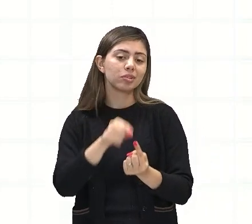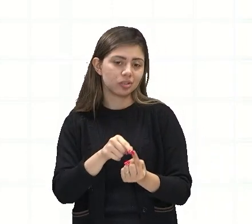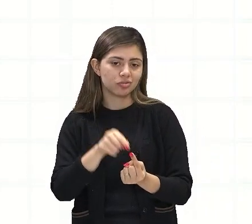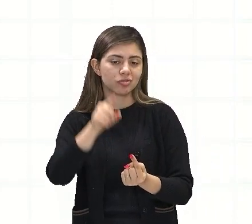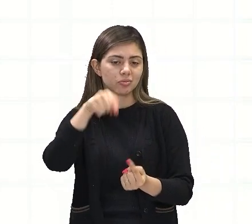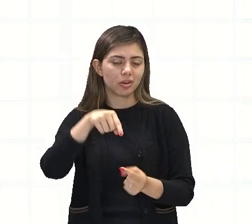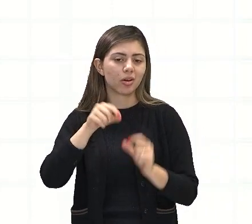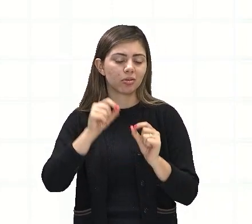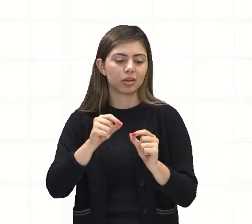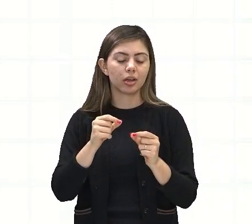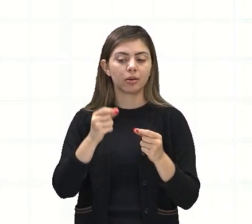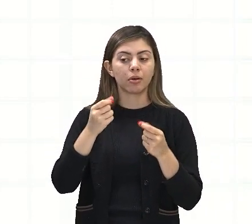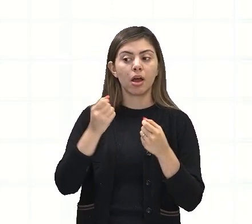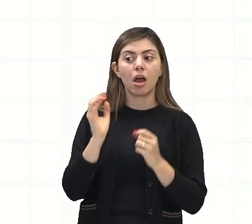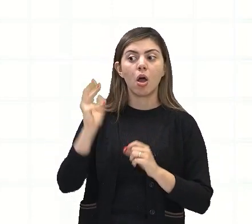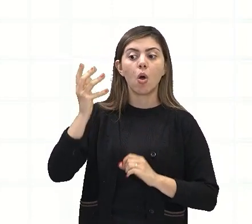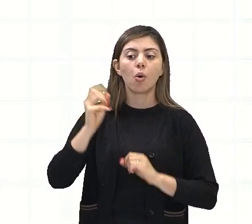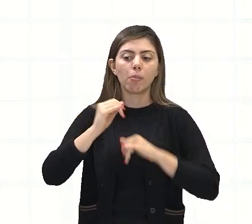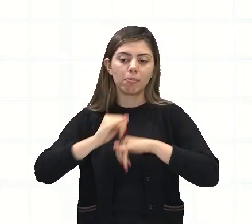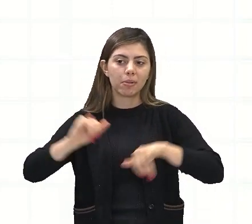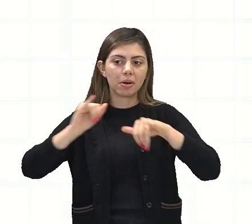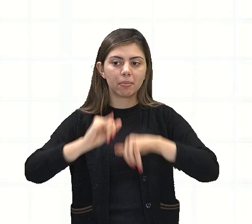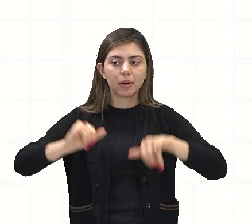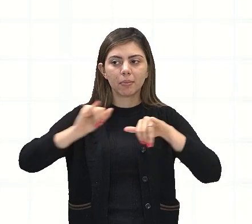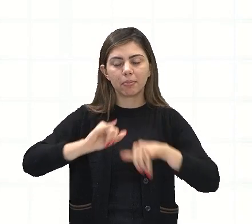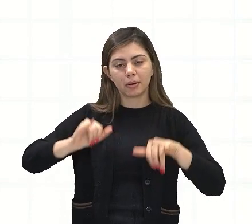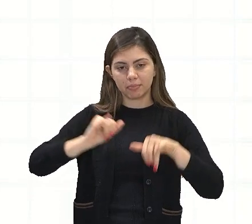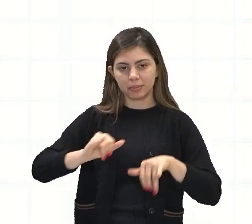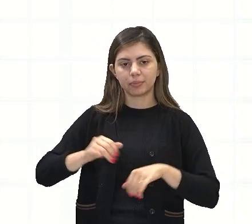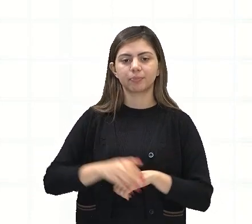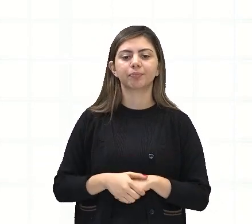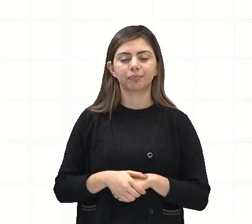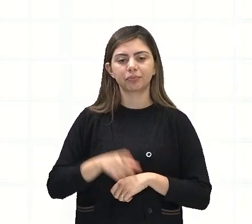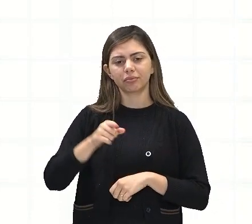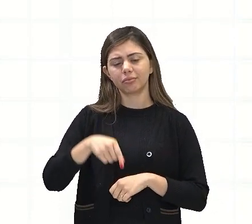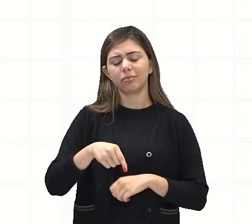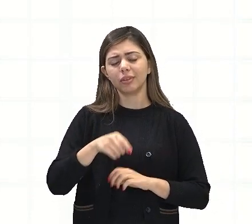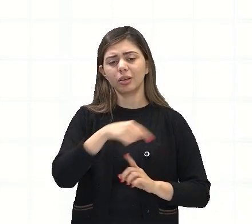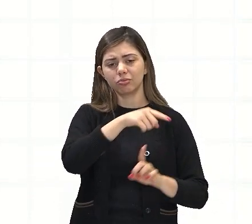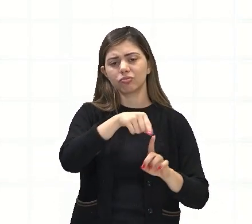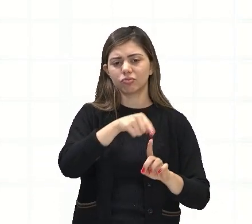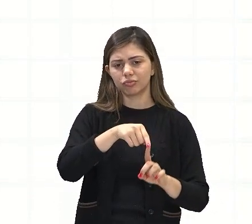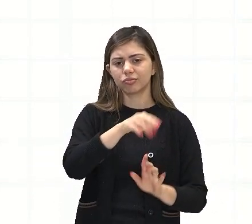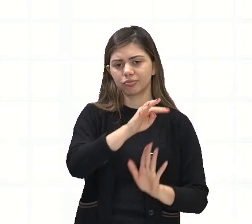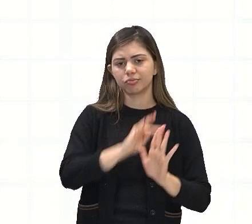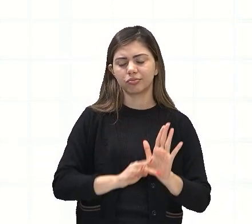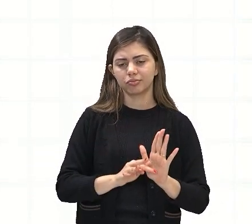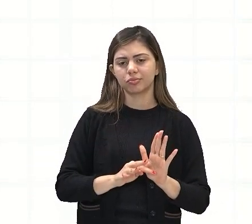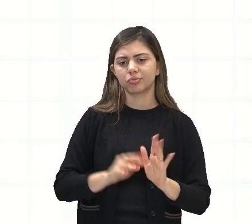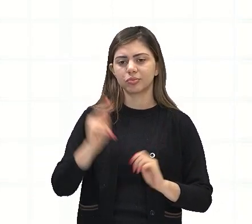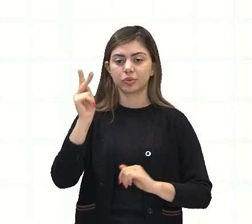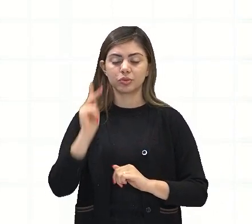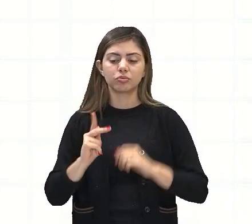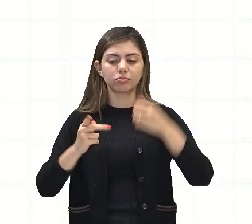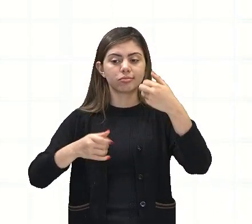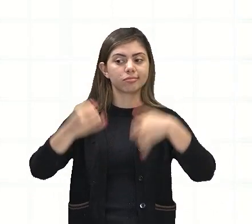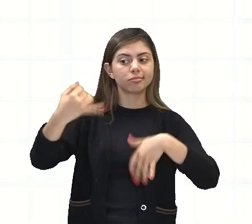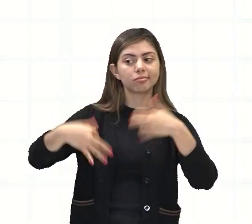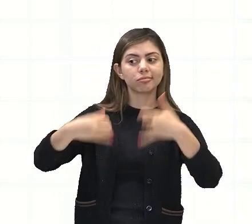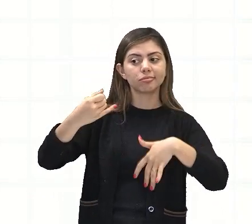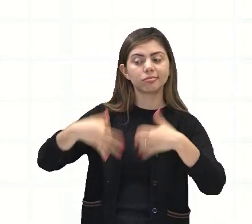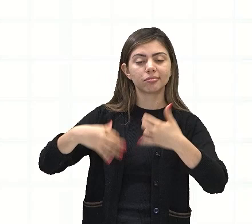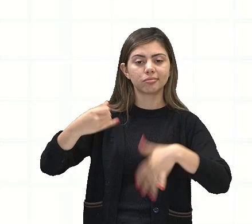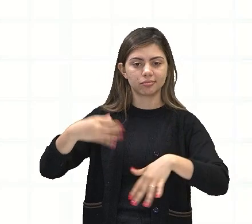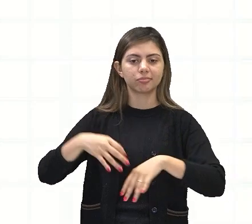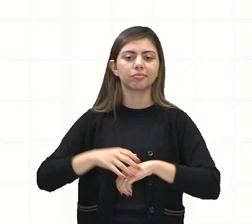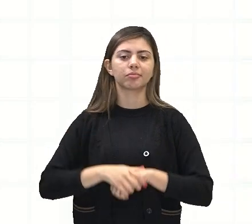uma história. Então, veja aí, o que é a narração? Um tipo textual, uma tipologia textual, cuja finalidade é